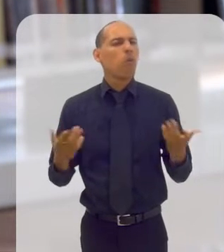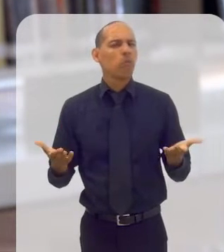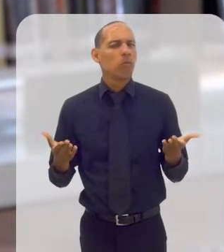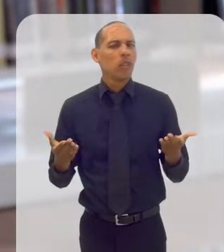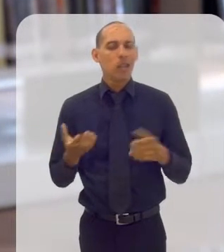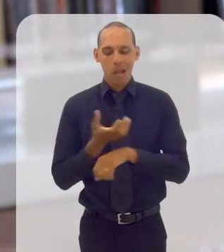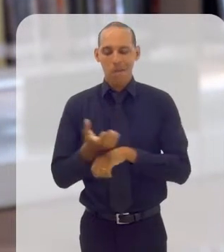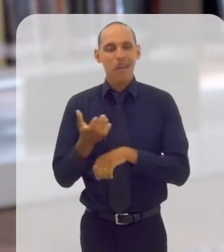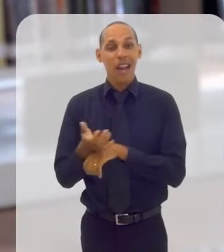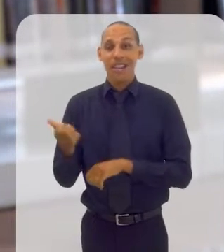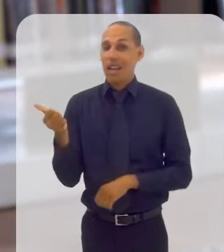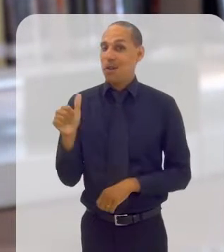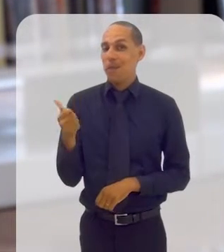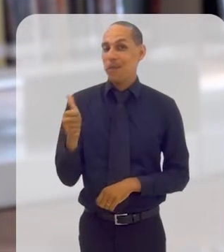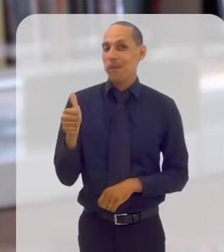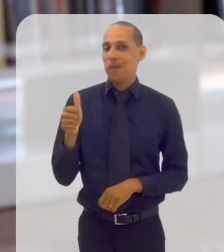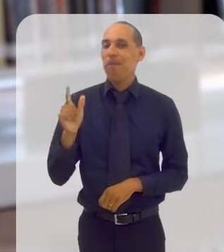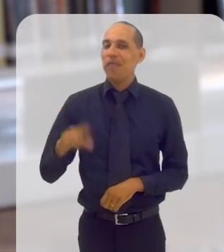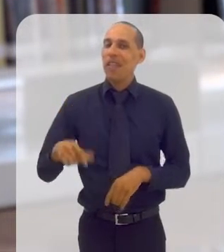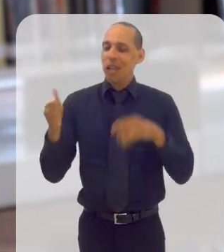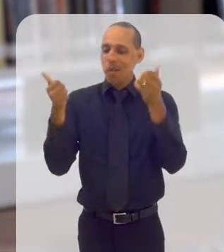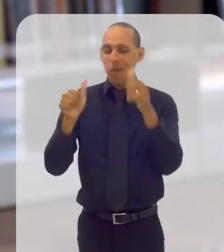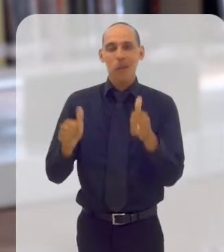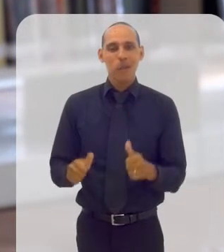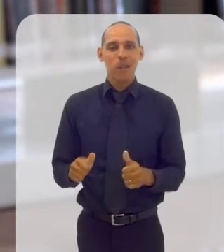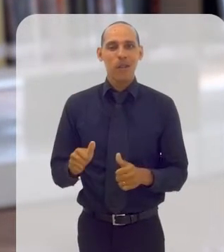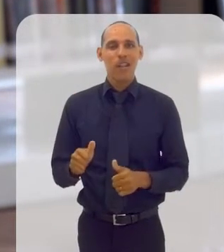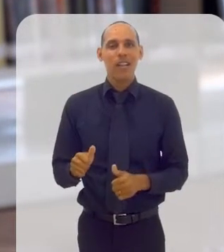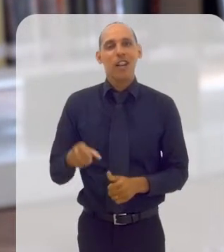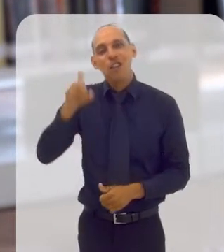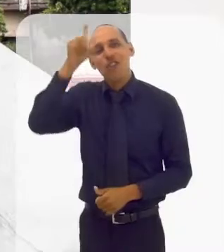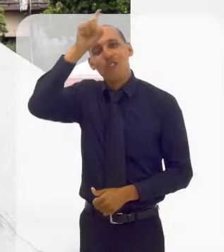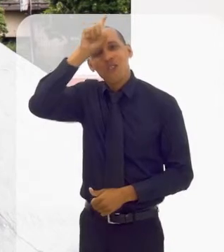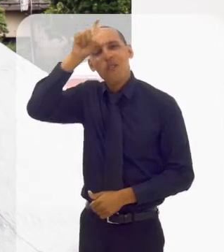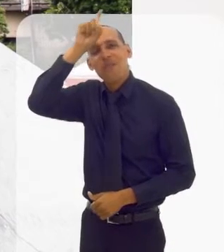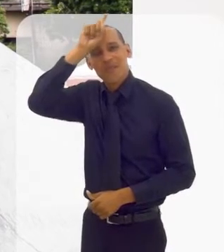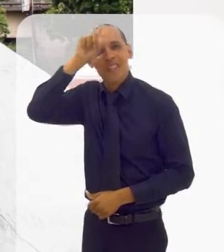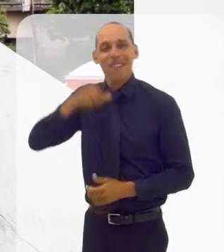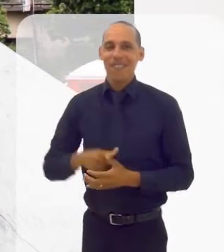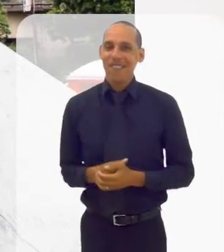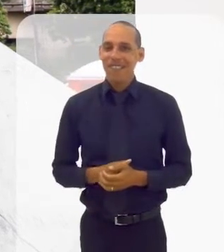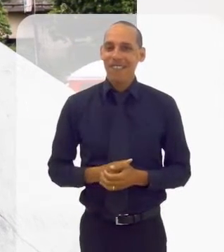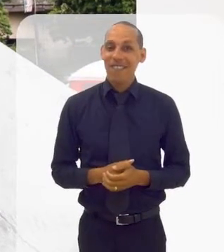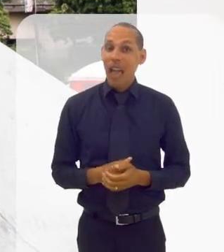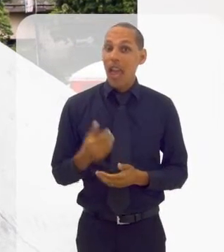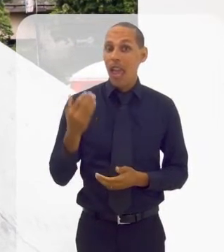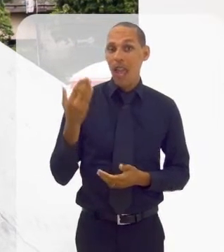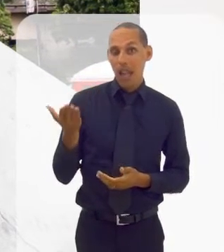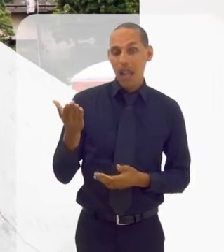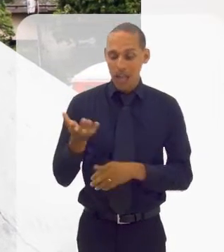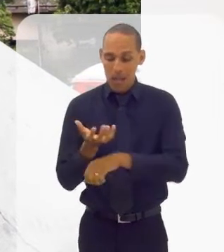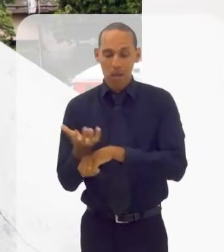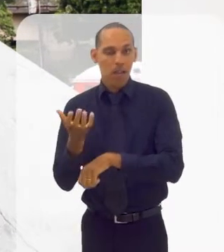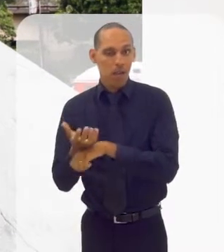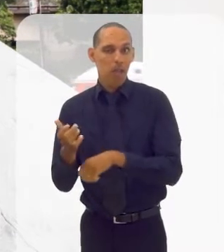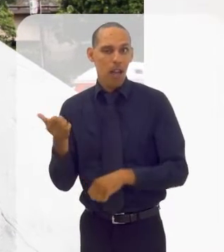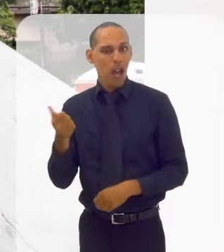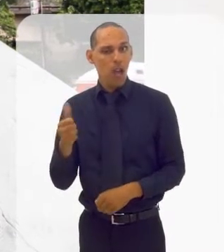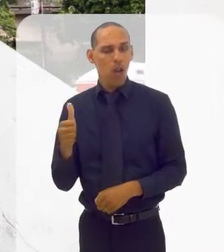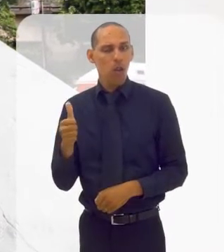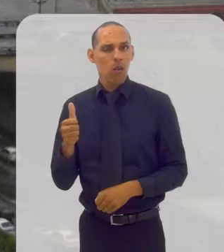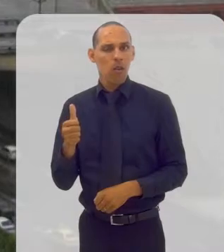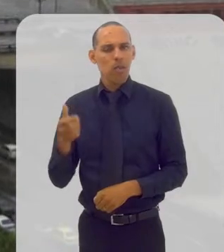fica localizado na Praça 11 é o monumento a Zumbi dos Palmares. A Praça 11 ela